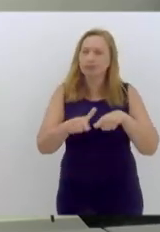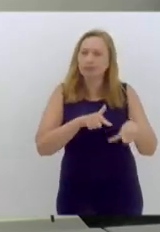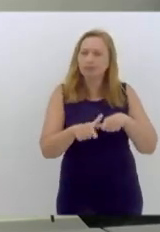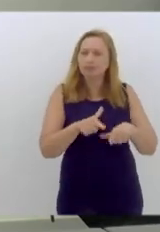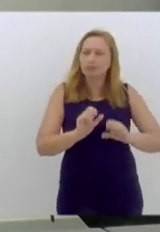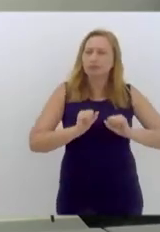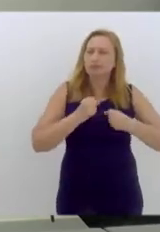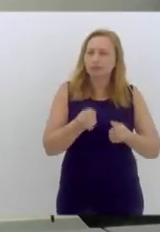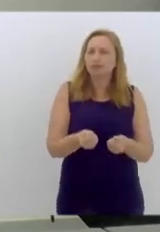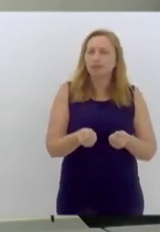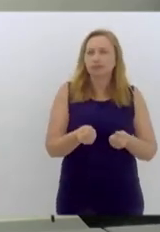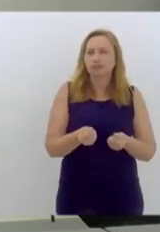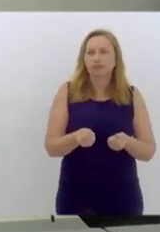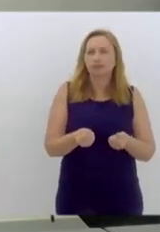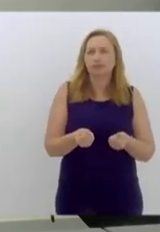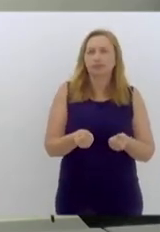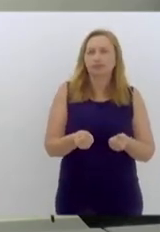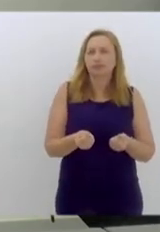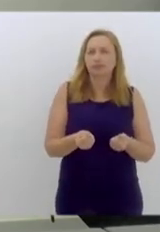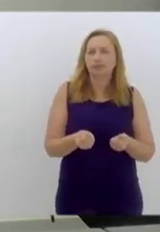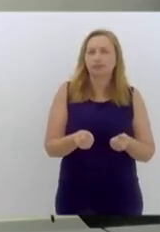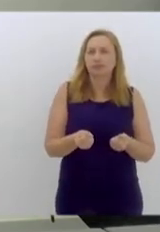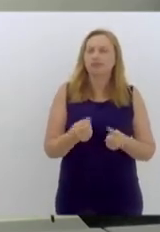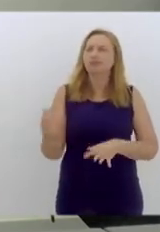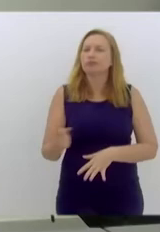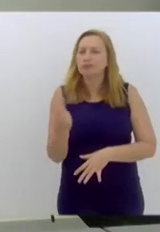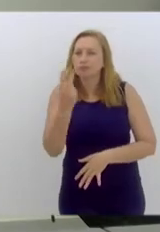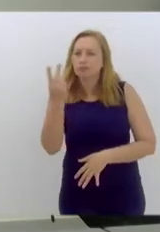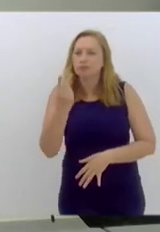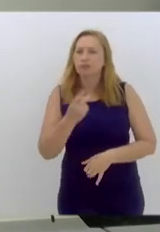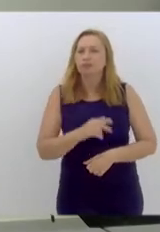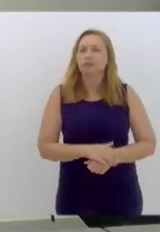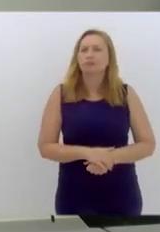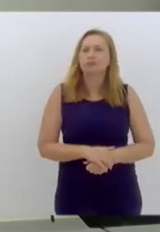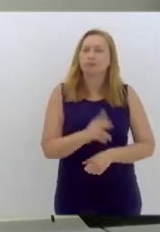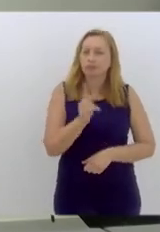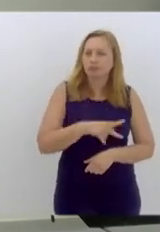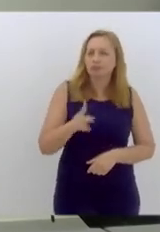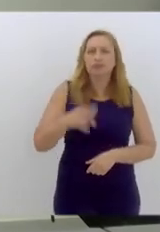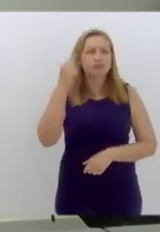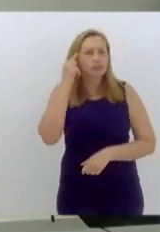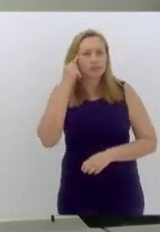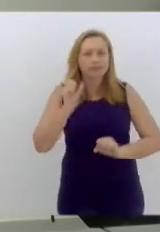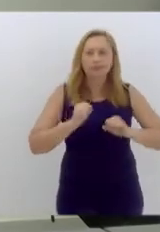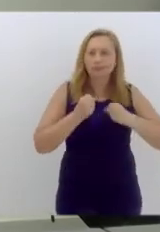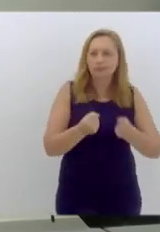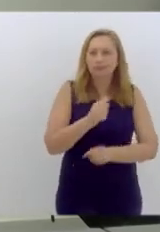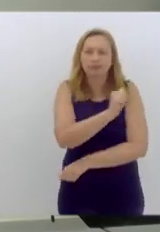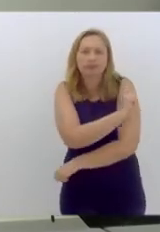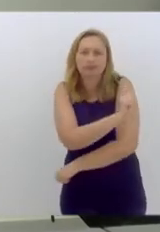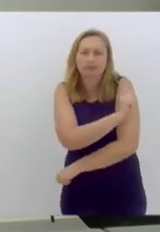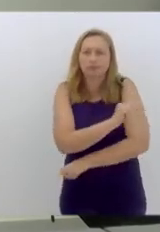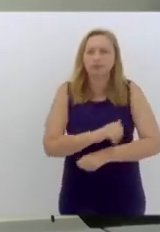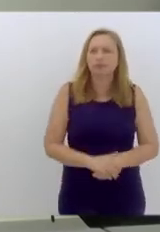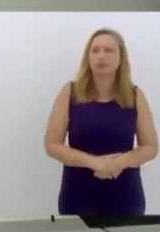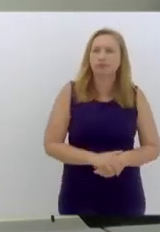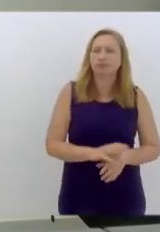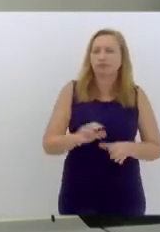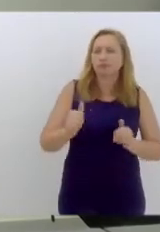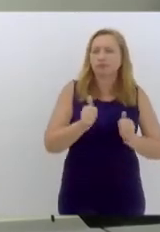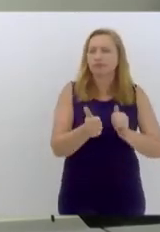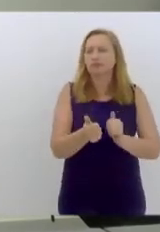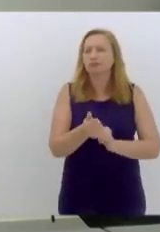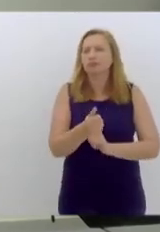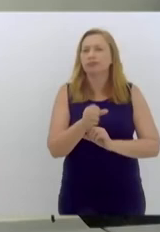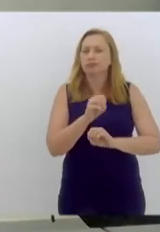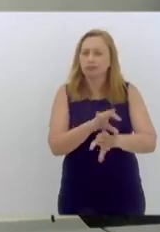esforço docente. Talvez, quando abordar a questão da valorização do professor, pensar no esforço docente, porque isso, para a equidade da educação, é